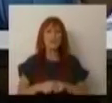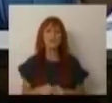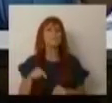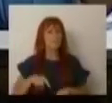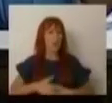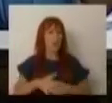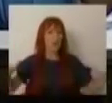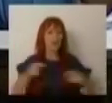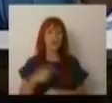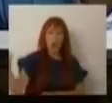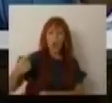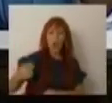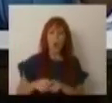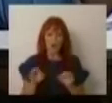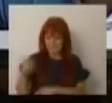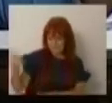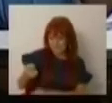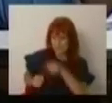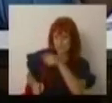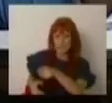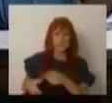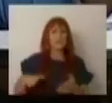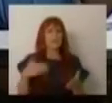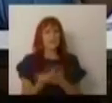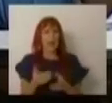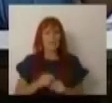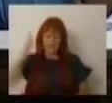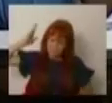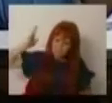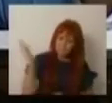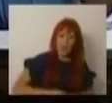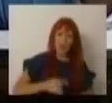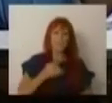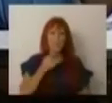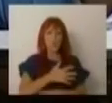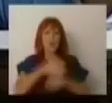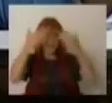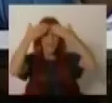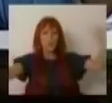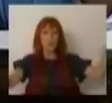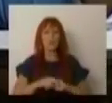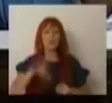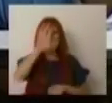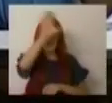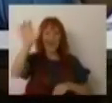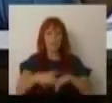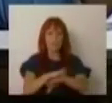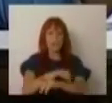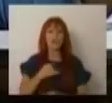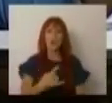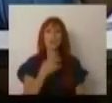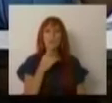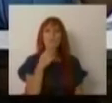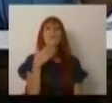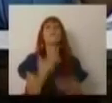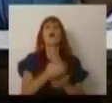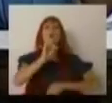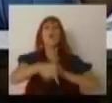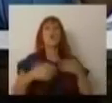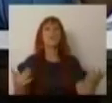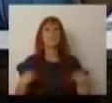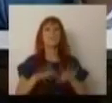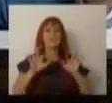fundo. Com esta diretiva, dá-se mais uma machadada enorme na democracia dos Estados-membros. E a pergunta que deixamos é